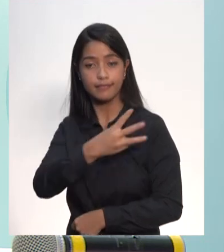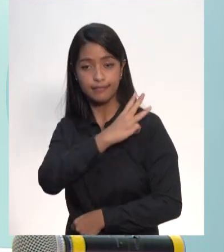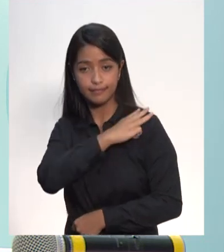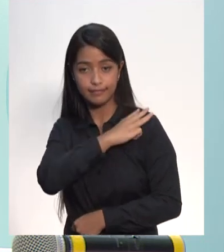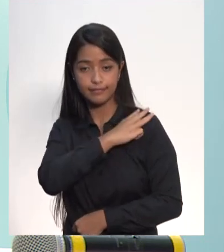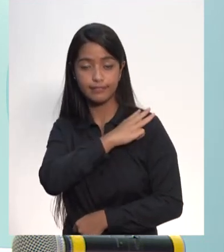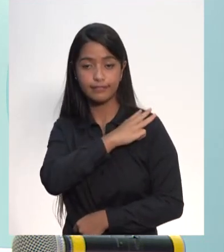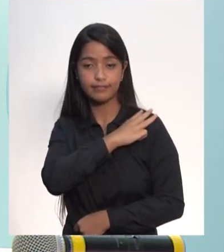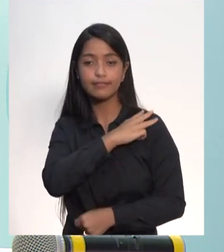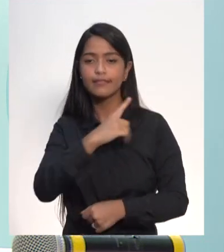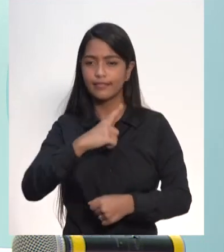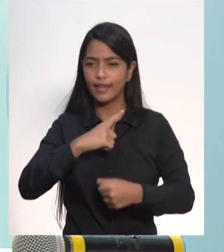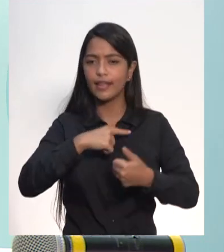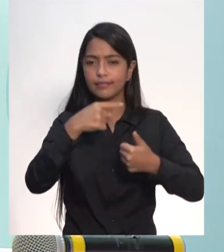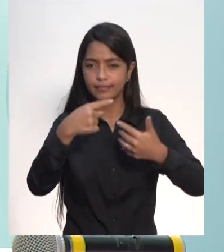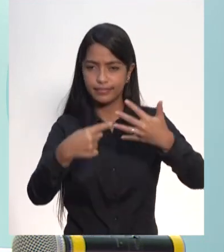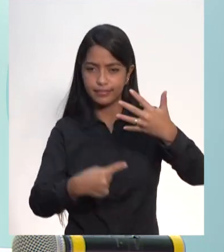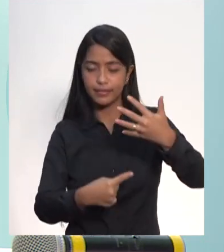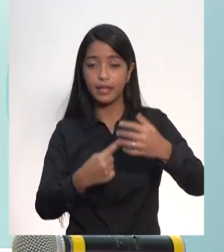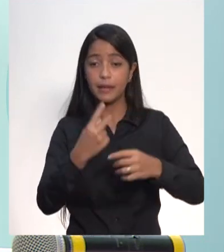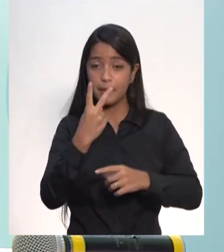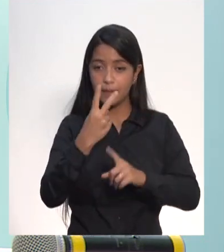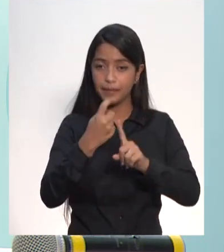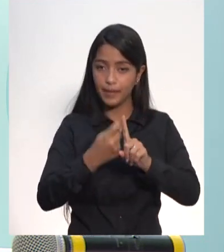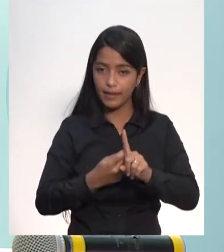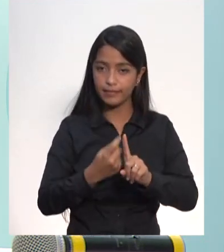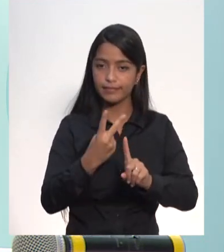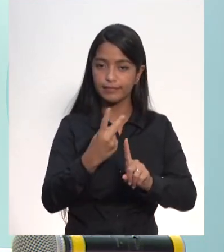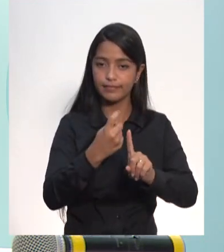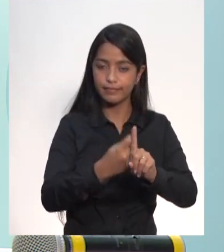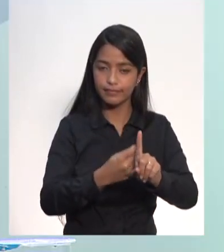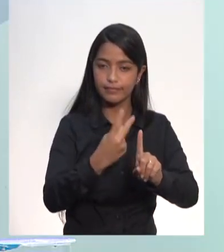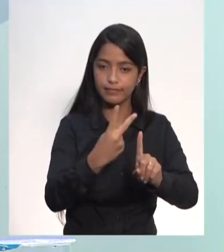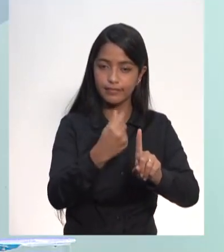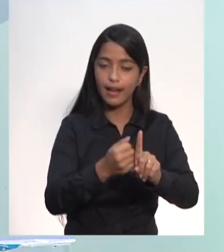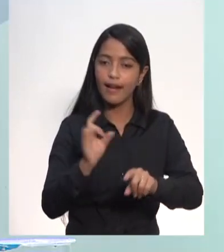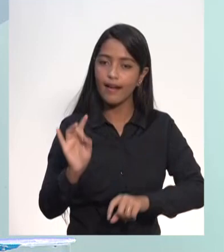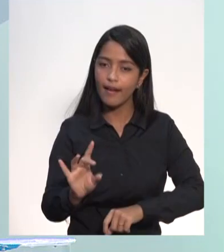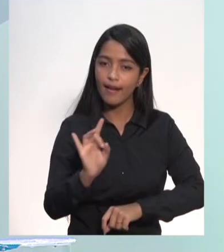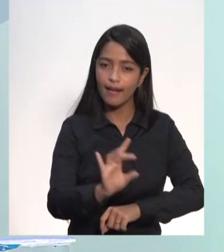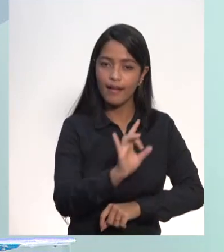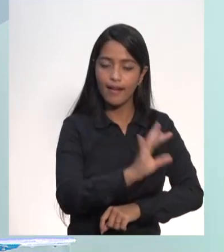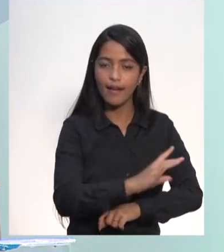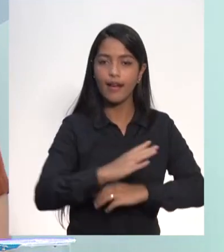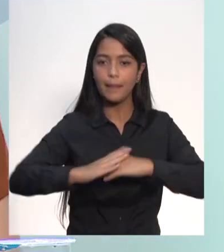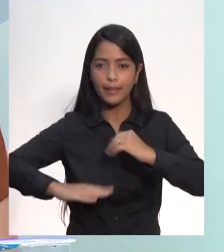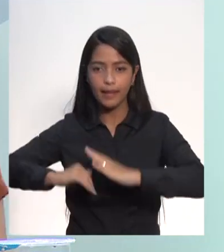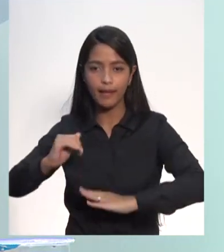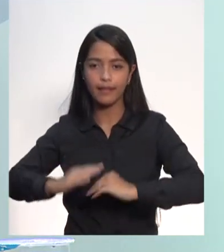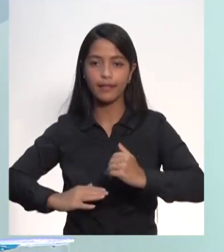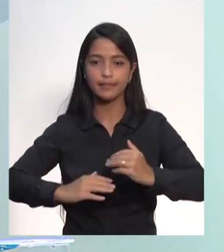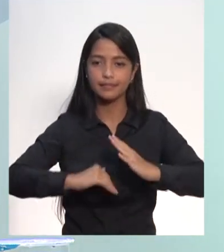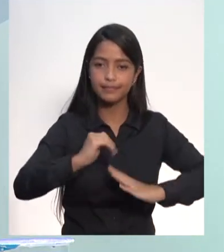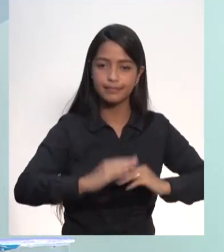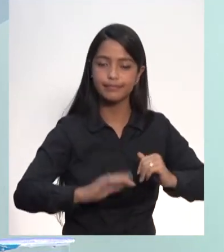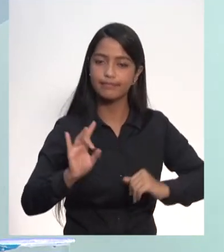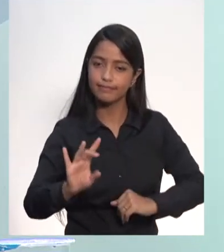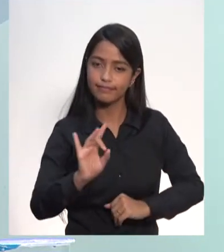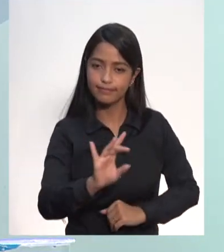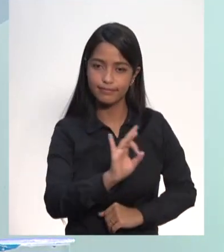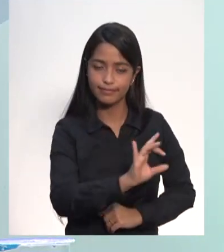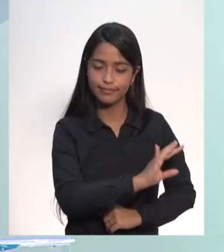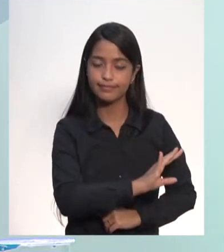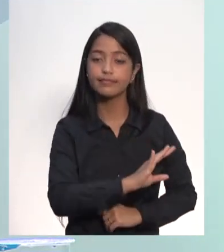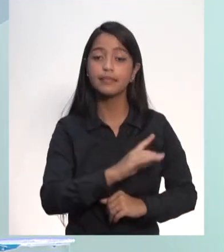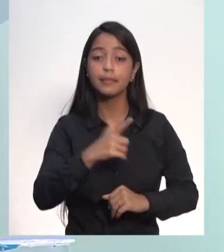a gente sabe que em cada bimestre a gente tem muitas habilidades. A gente entende também que, nesse momento, a